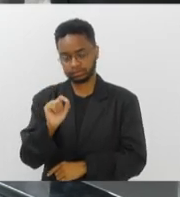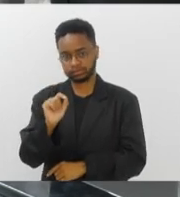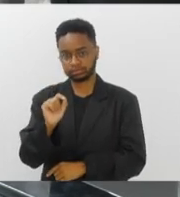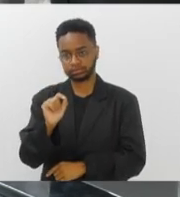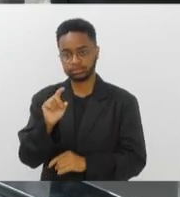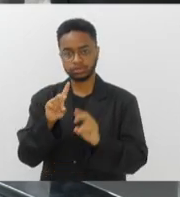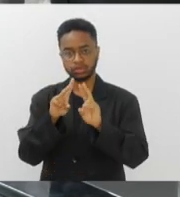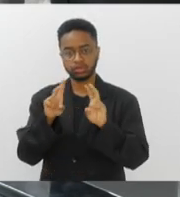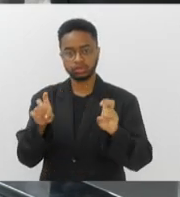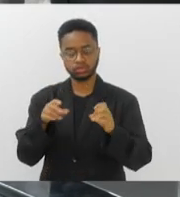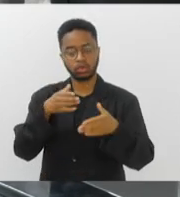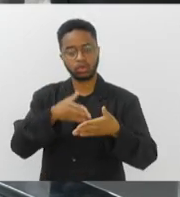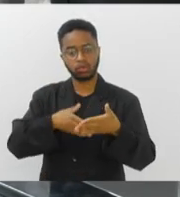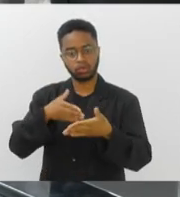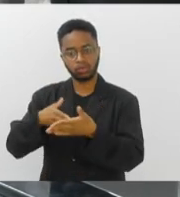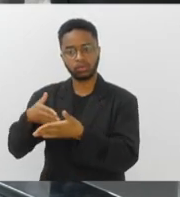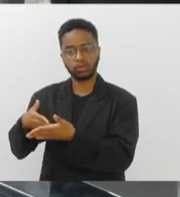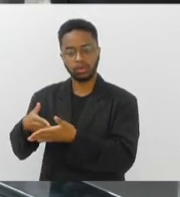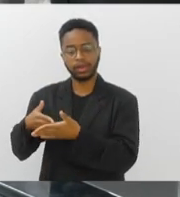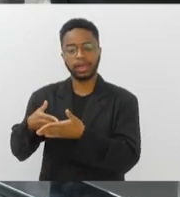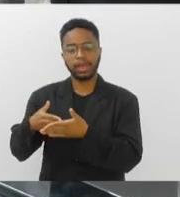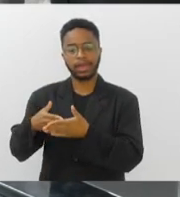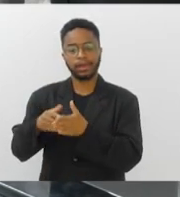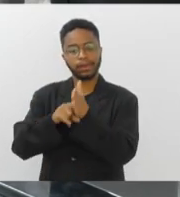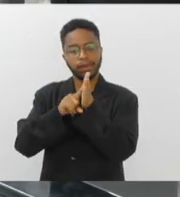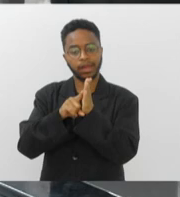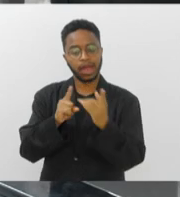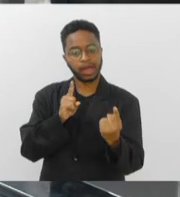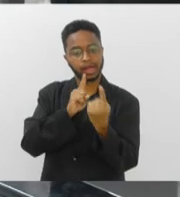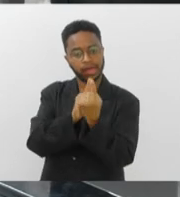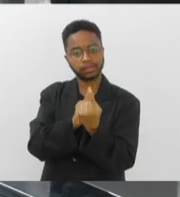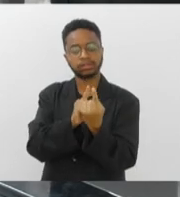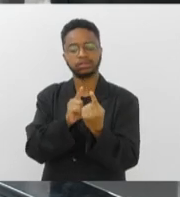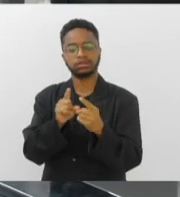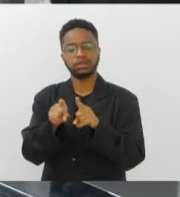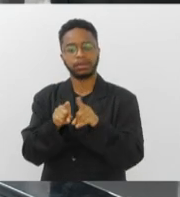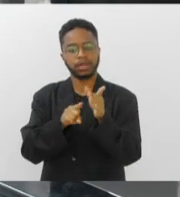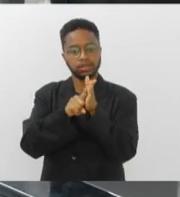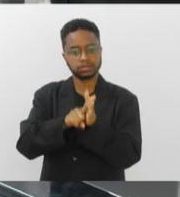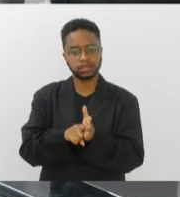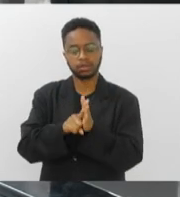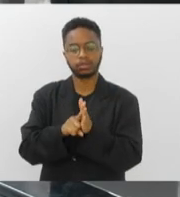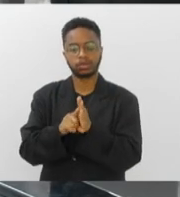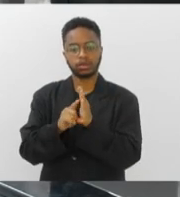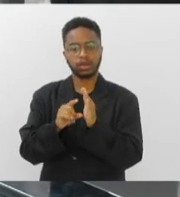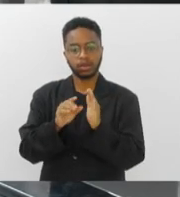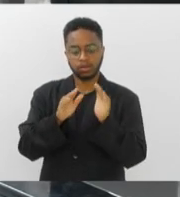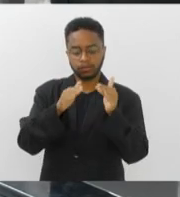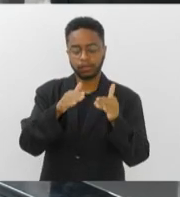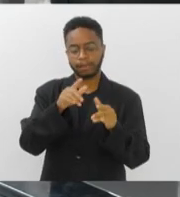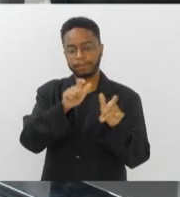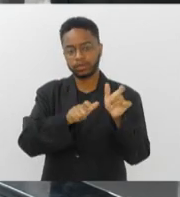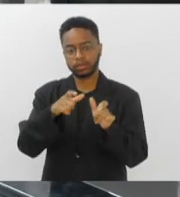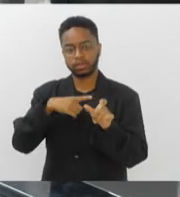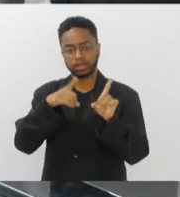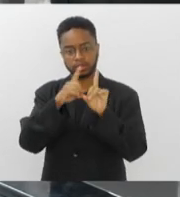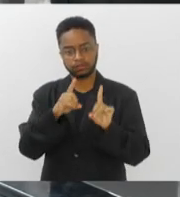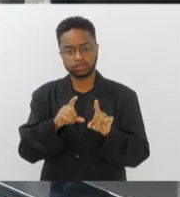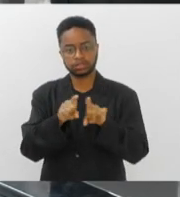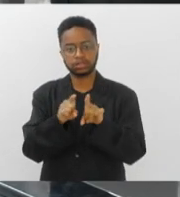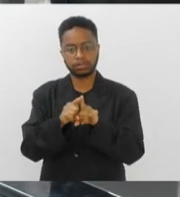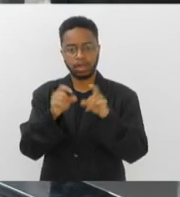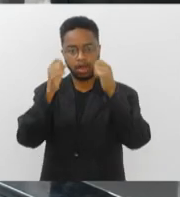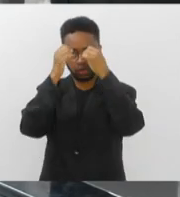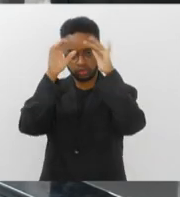da limitação de consultas, de exames por parte dos planos de saúde, as pessoas com deficiência, as pessoas com transtorno